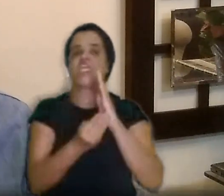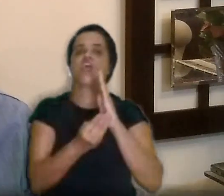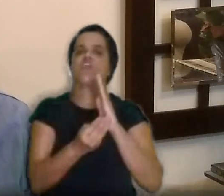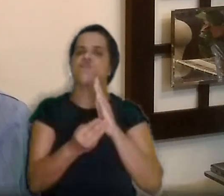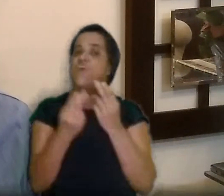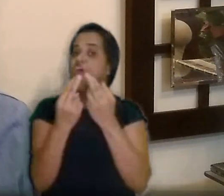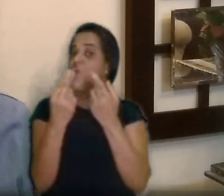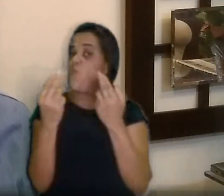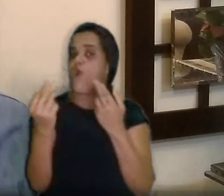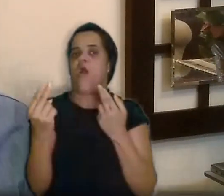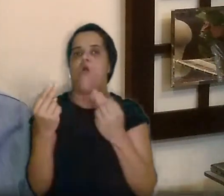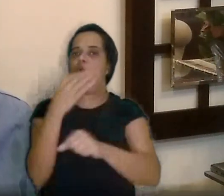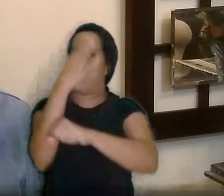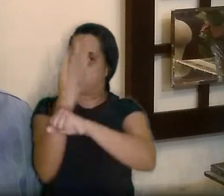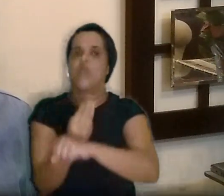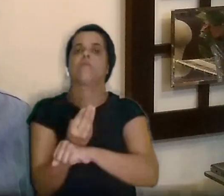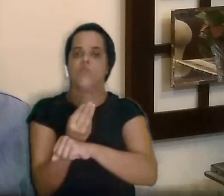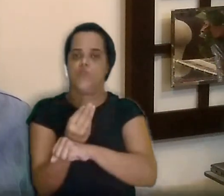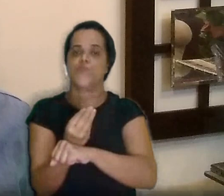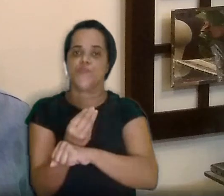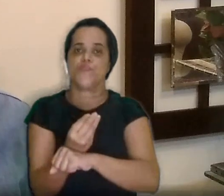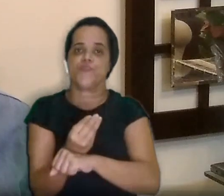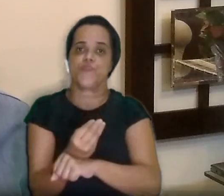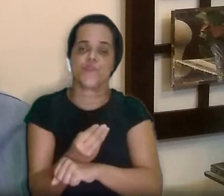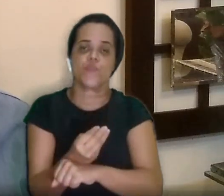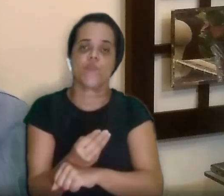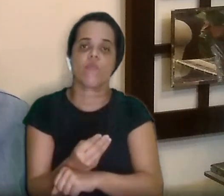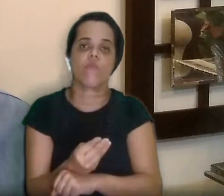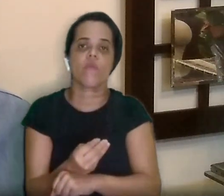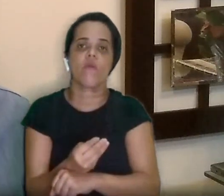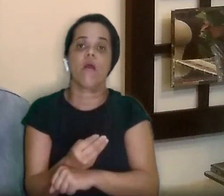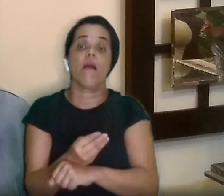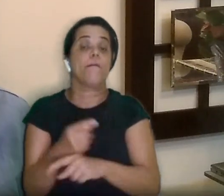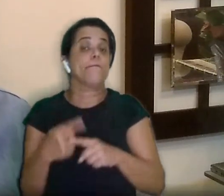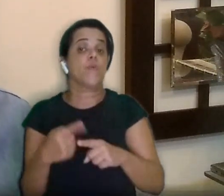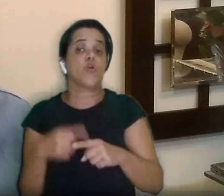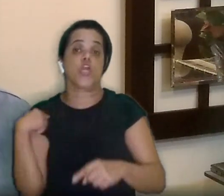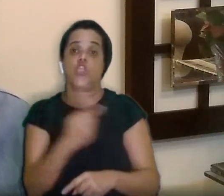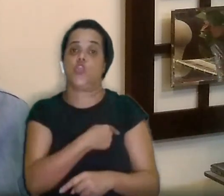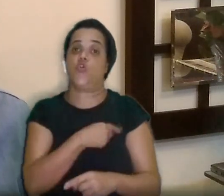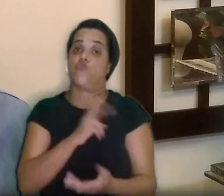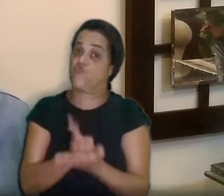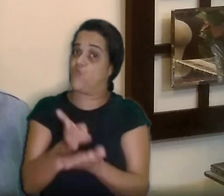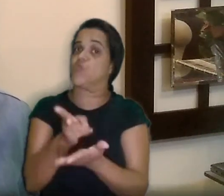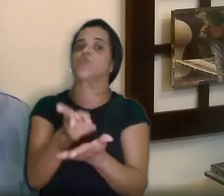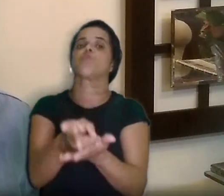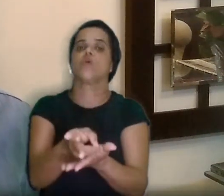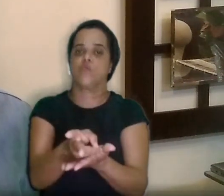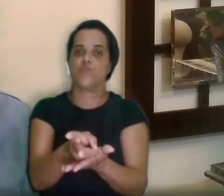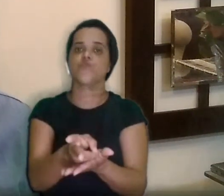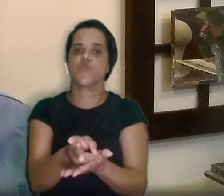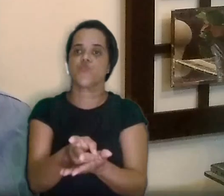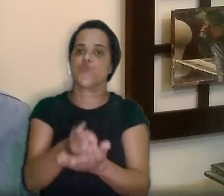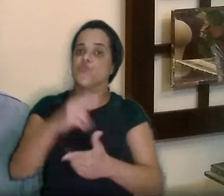ou seja, as reuniões congregacionais, mas a igreja continuará ativa, como está por meio das redes sociais. Nós continuaremos